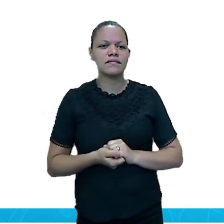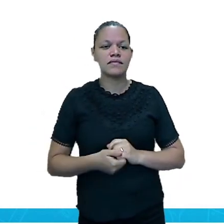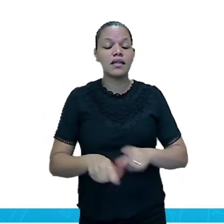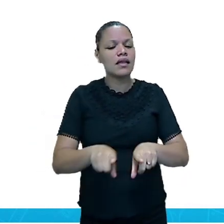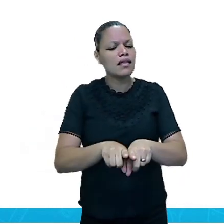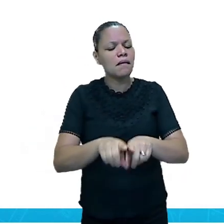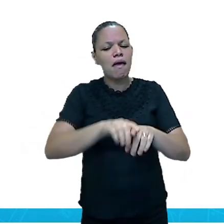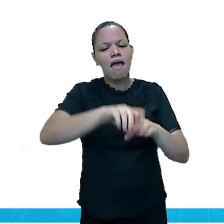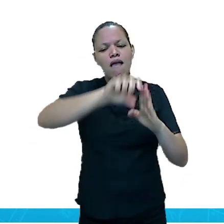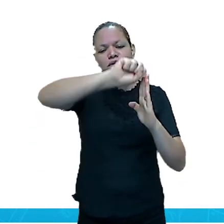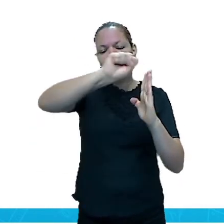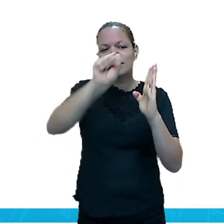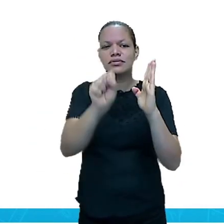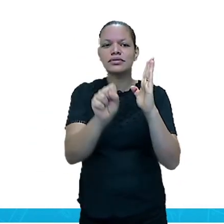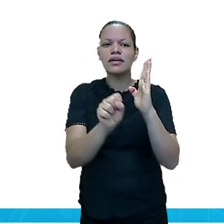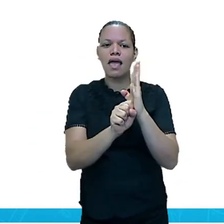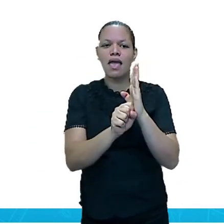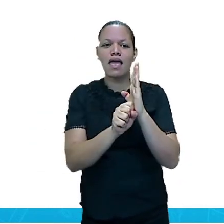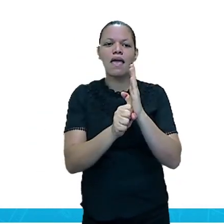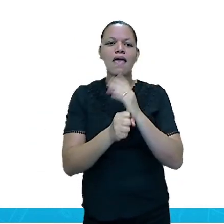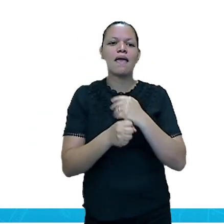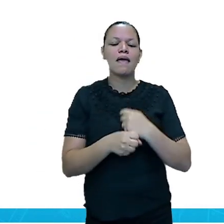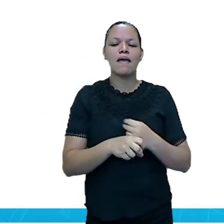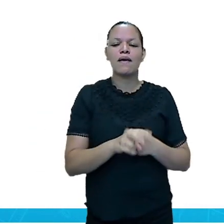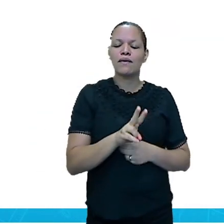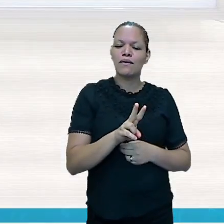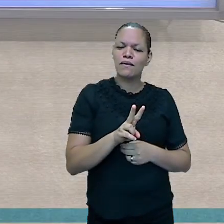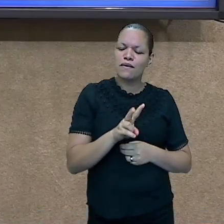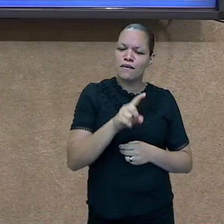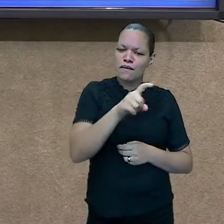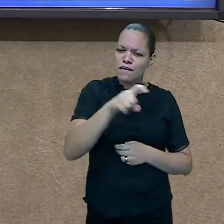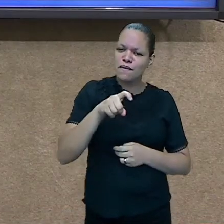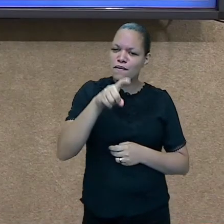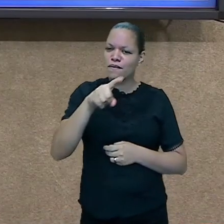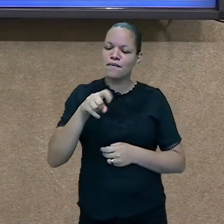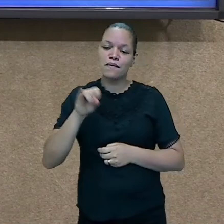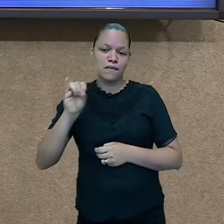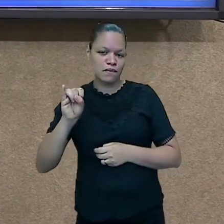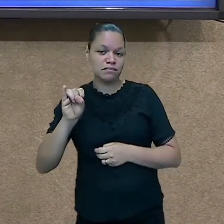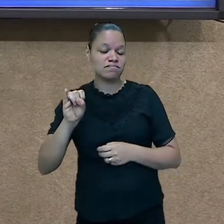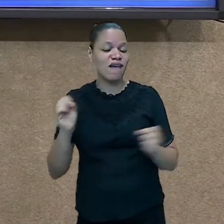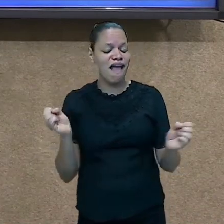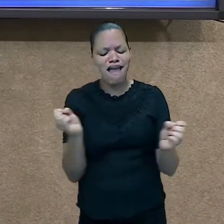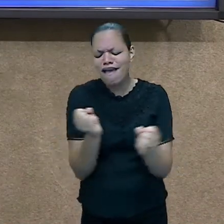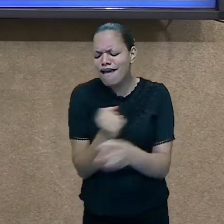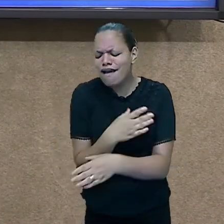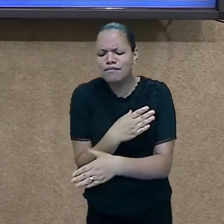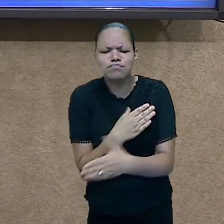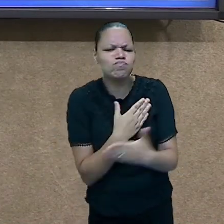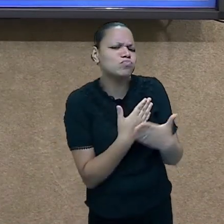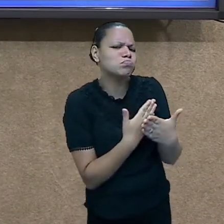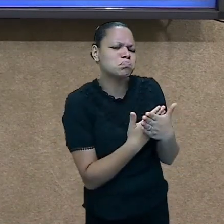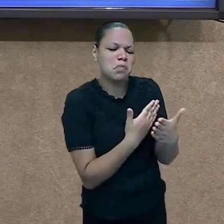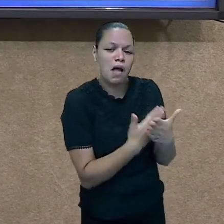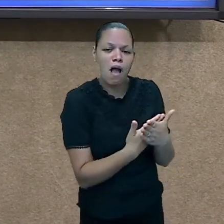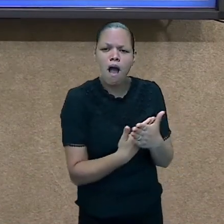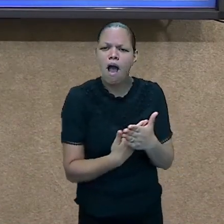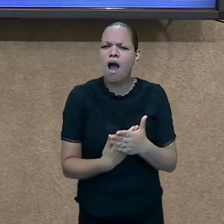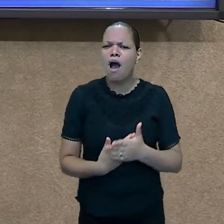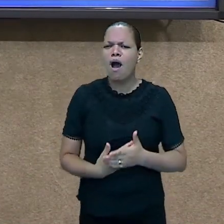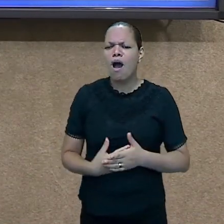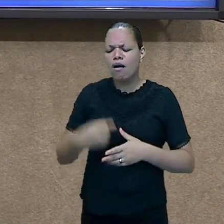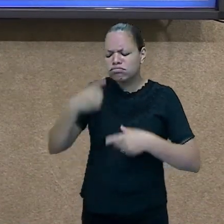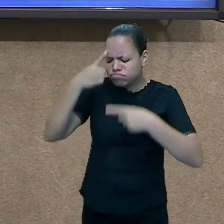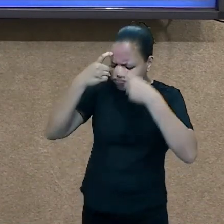o número 1. Assim nós terminamos a nossa aula de algarismos romanos. Não fique na dúvida, procure seu professor na